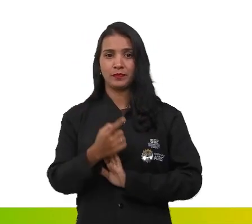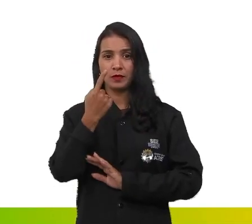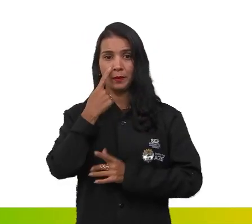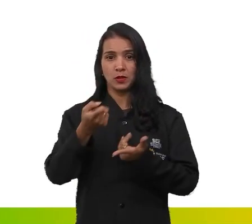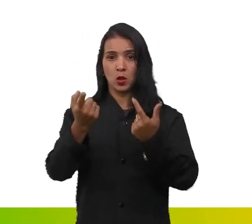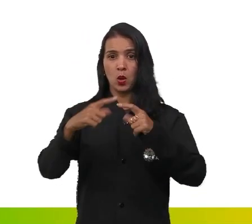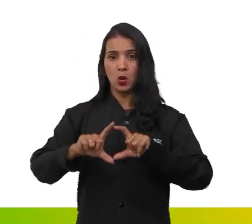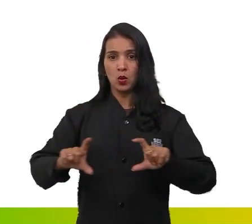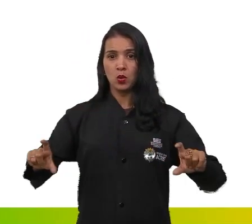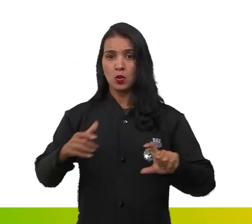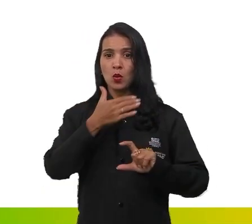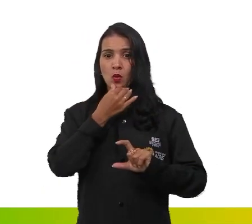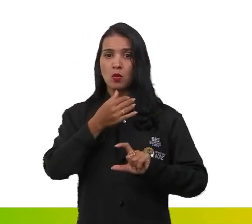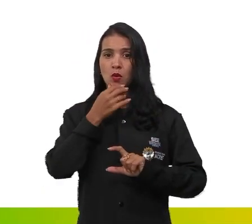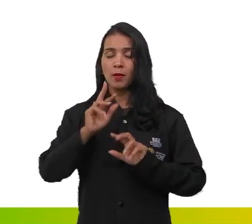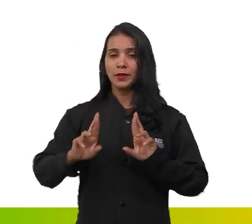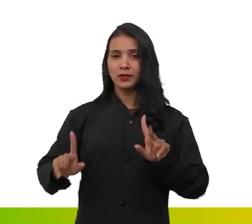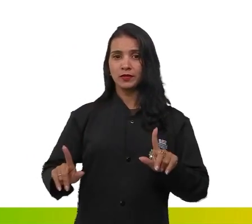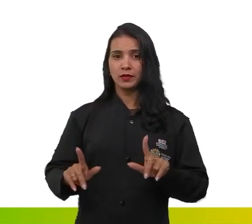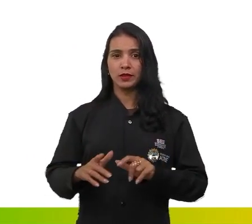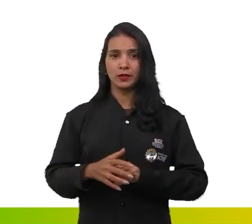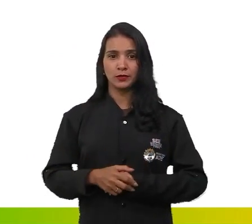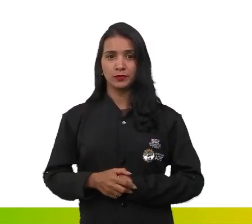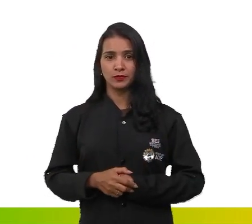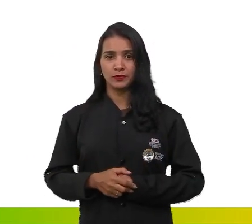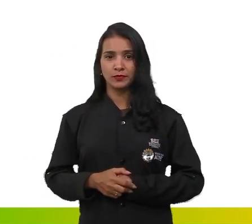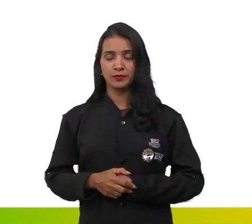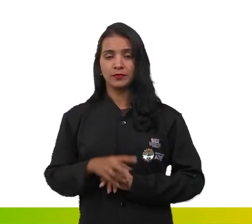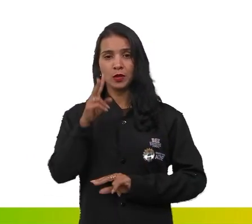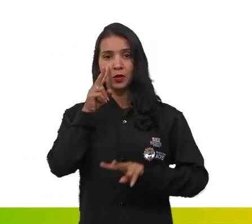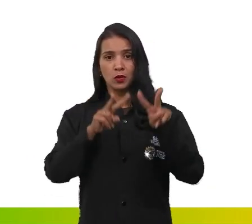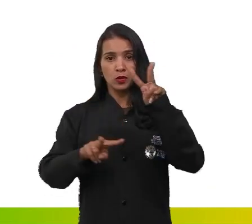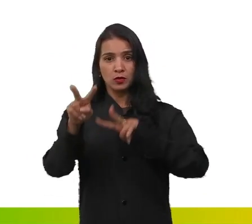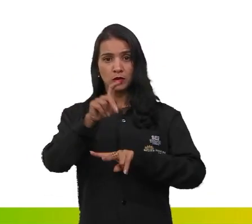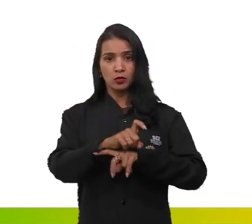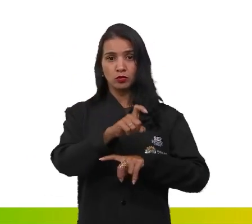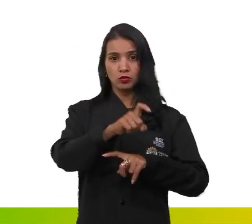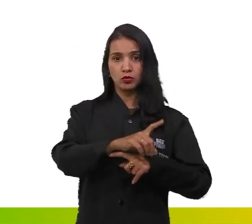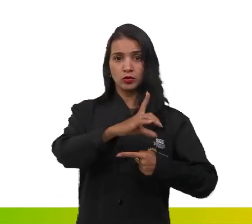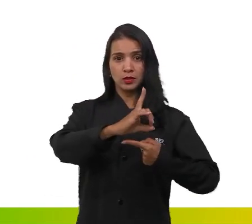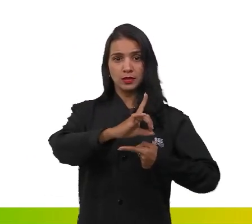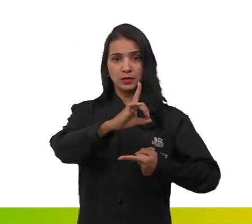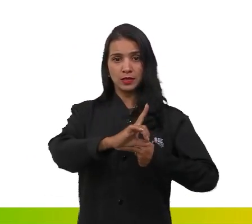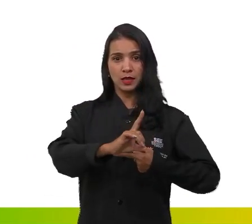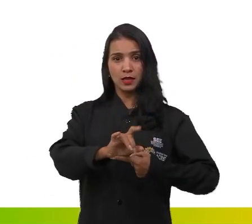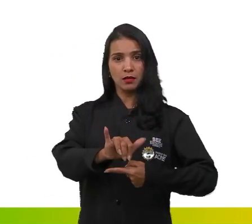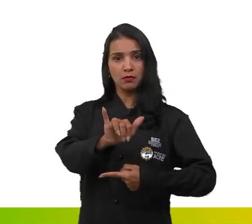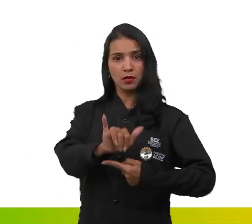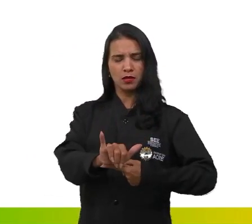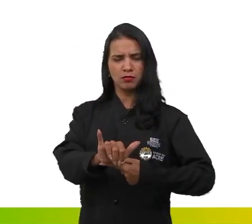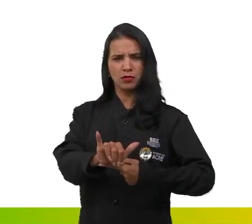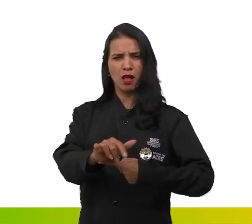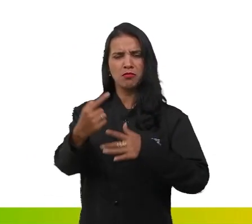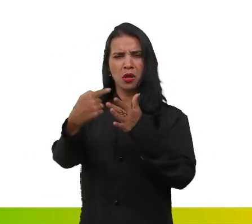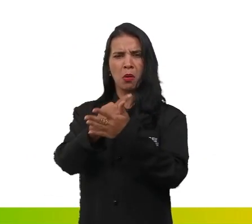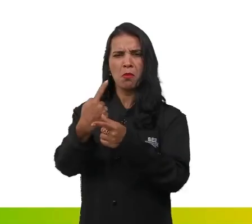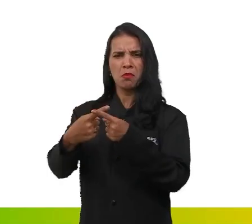2 tipos, X desão e X desinho. Professora, por que que não tem nada